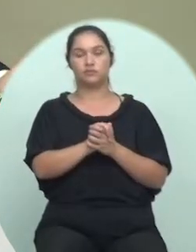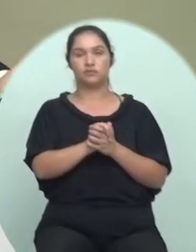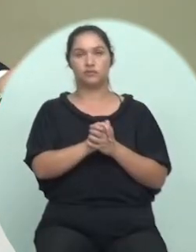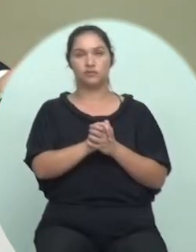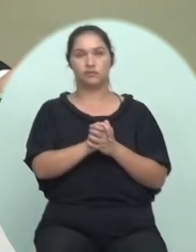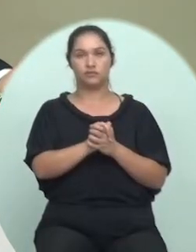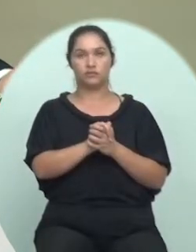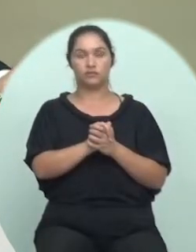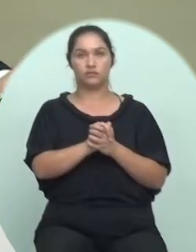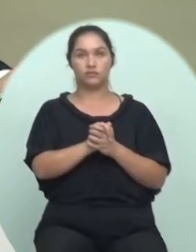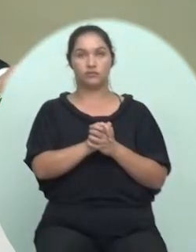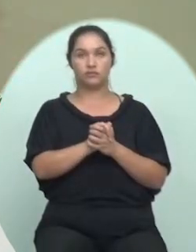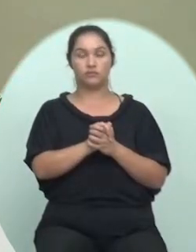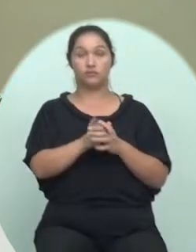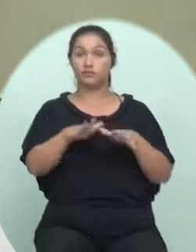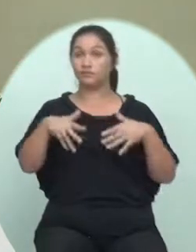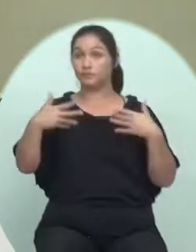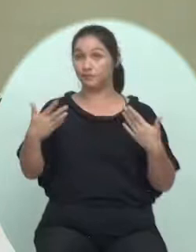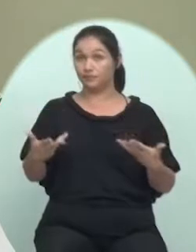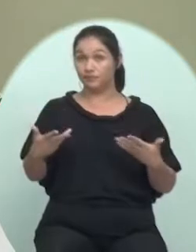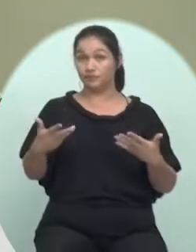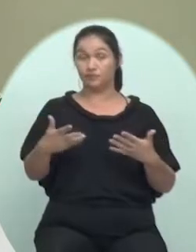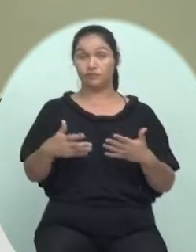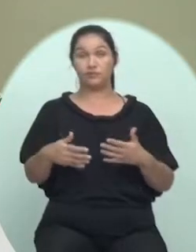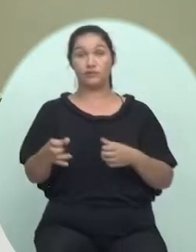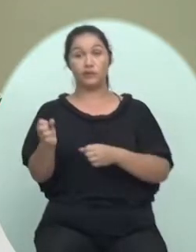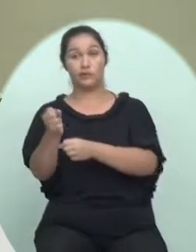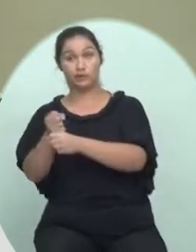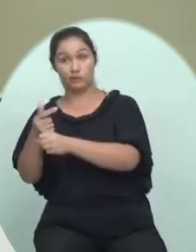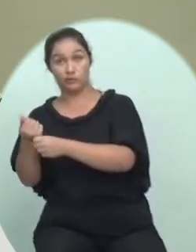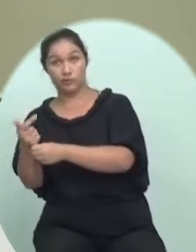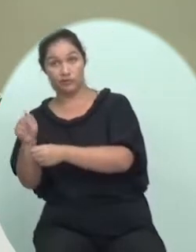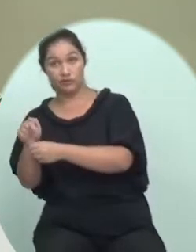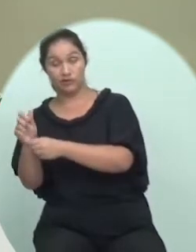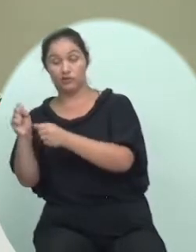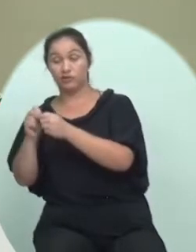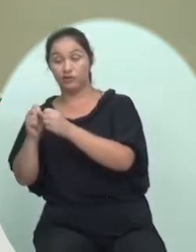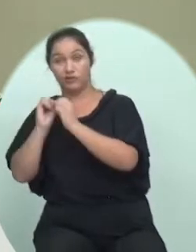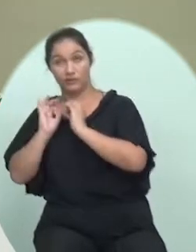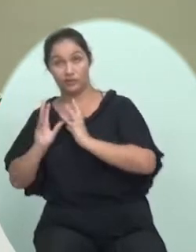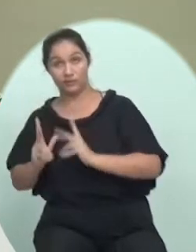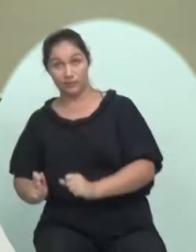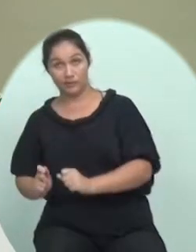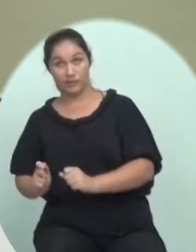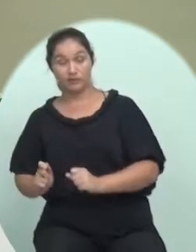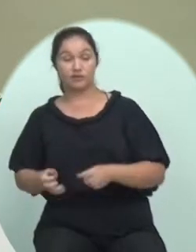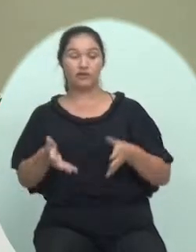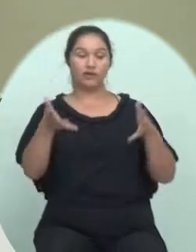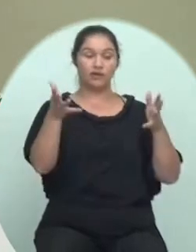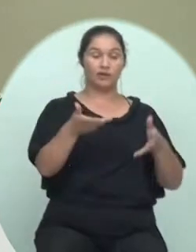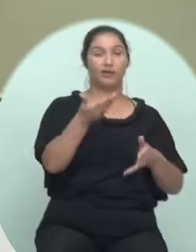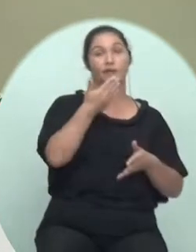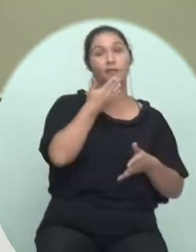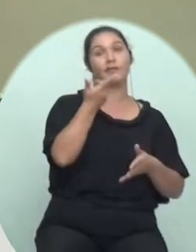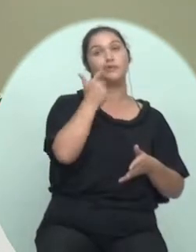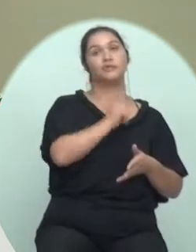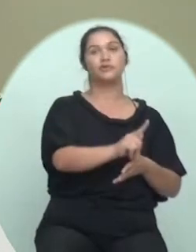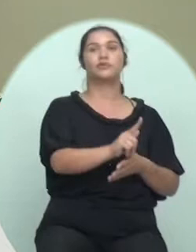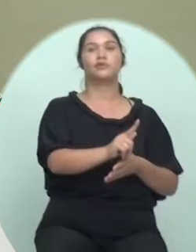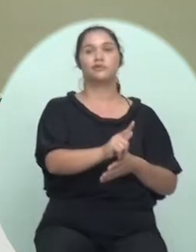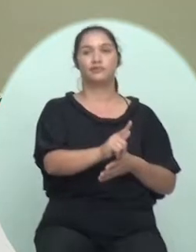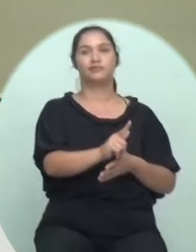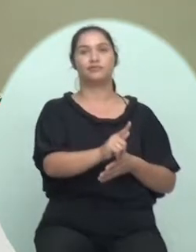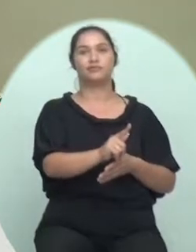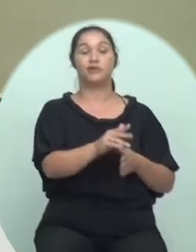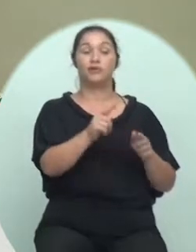que tem enxurrada d'água, né? Então, como foi feito em 2017, e mais de 10, 15 anos que não se fazia, a comunidade lá está